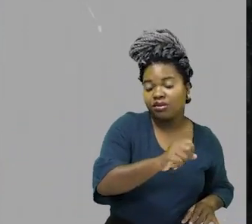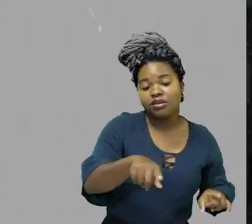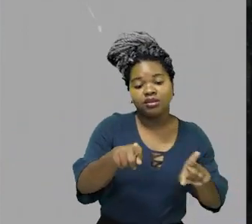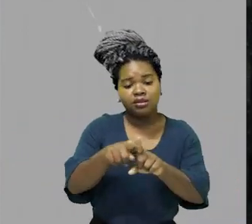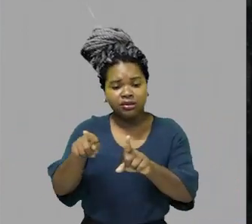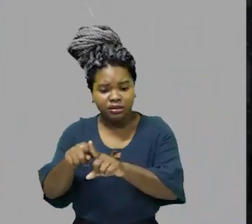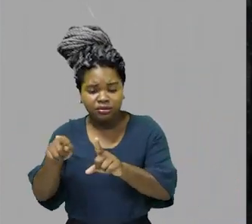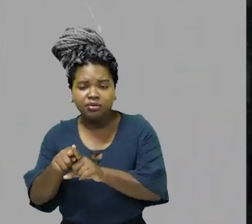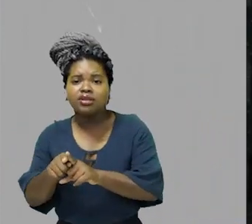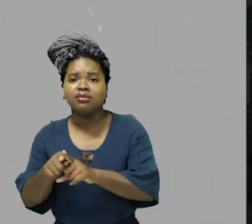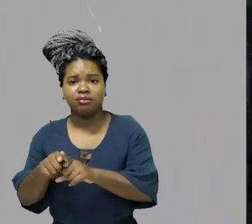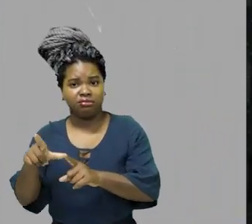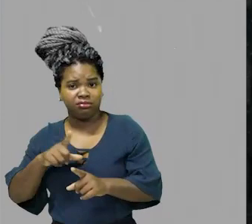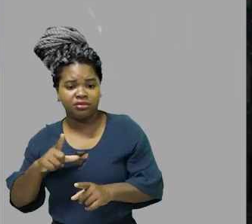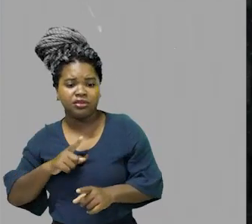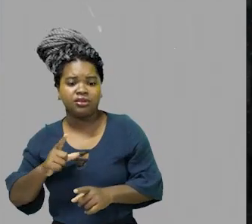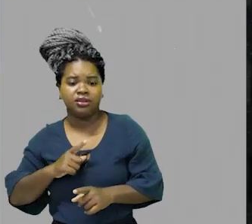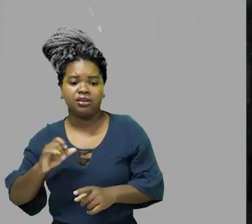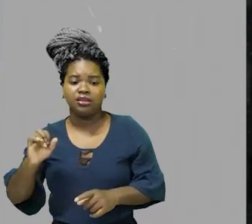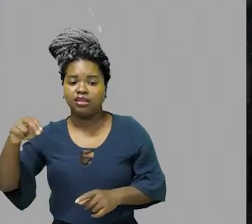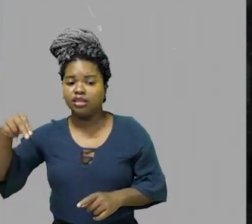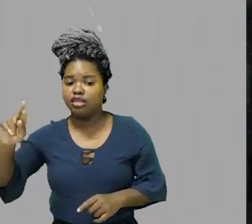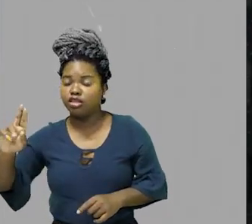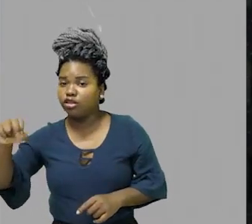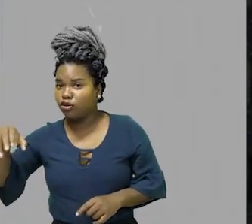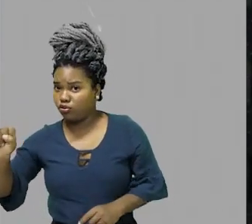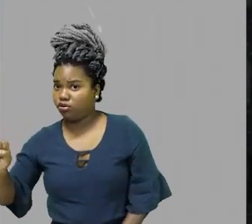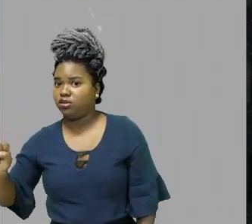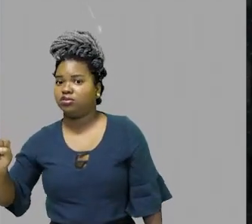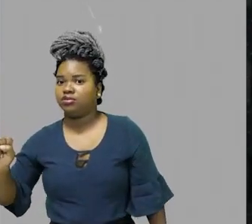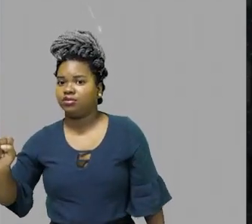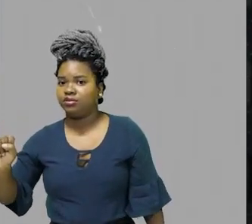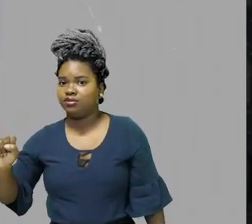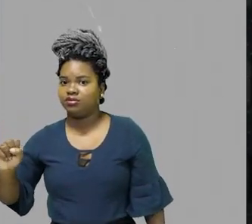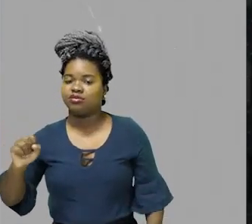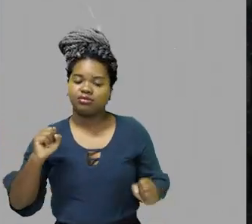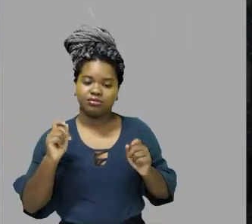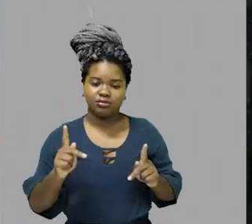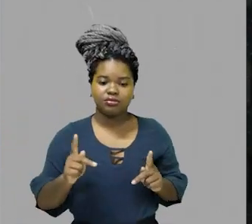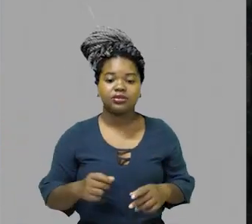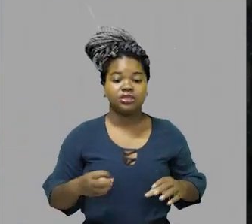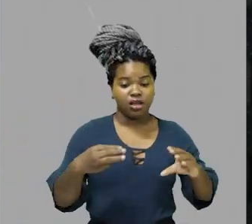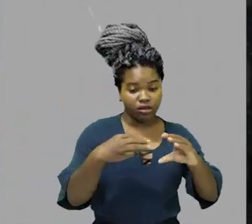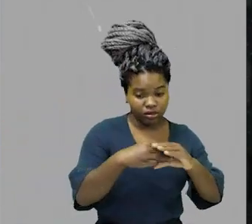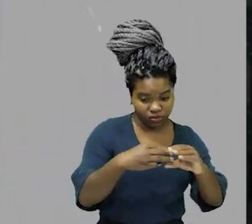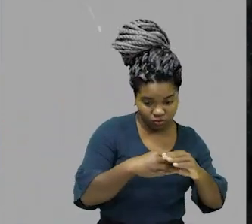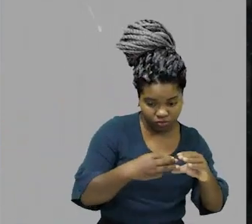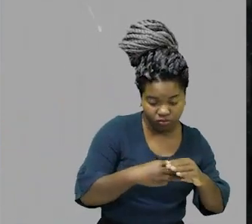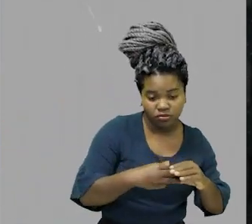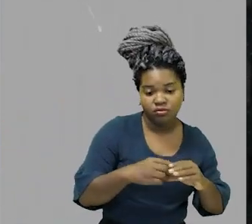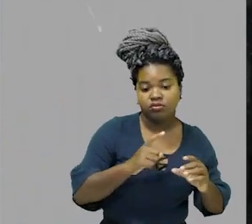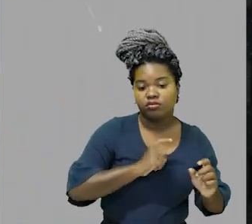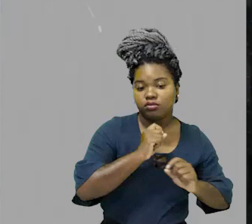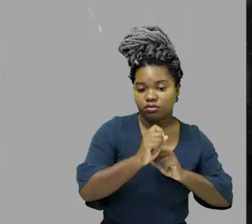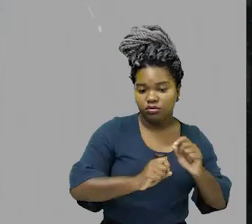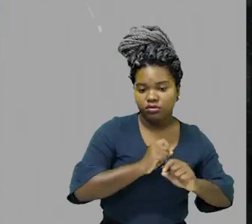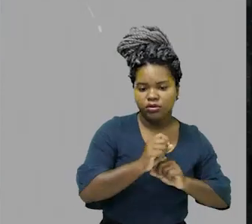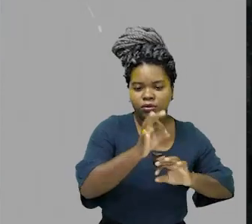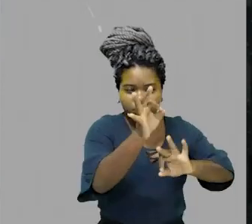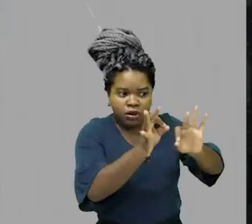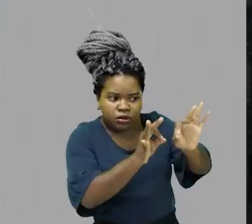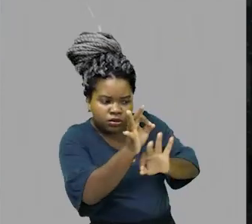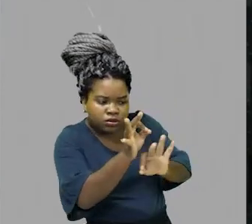têm informação genética nenhuma. Então, ela vai ter exons e introns. E aí, a célula ela tem que fazer uma